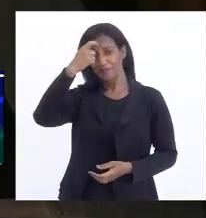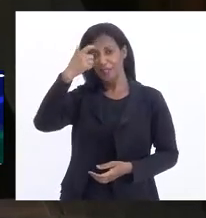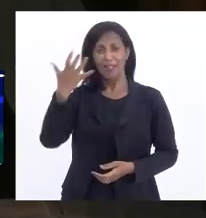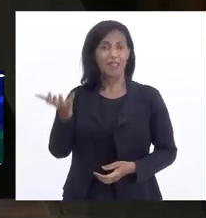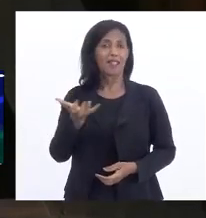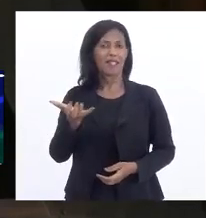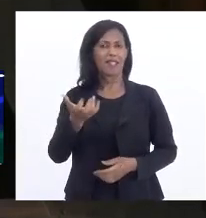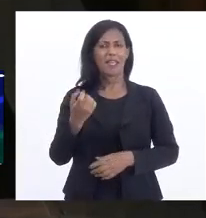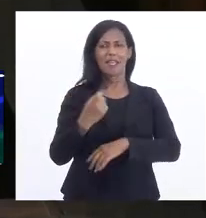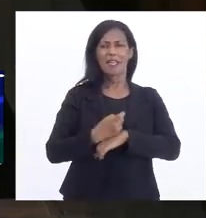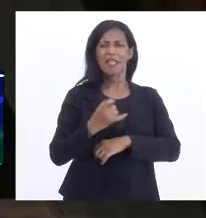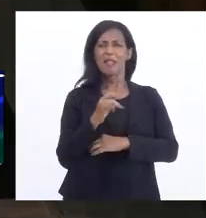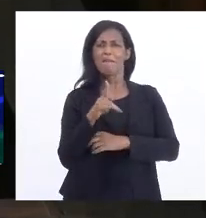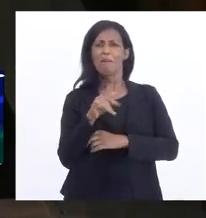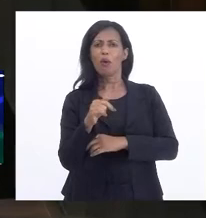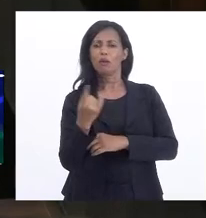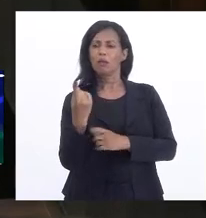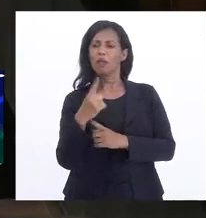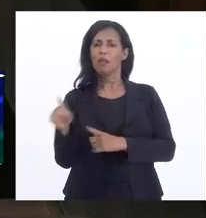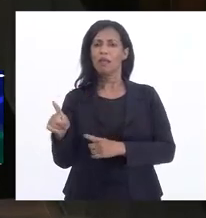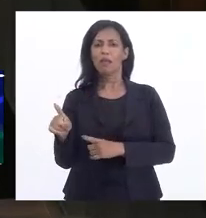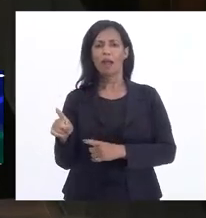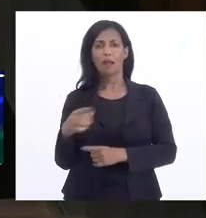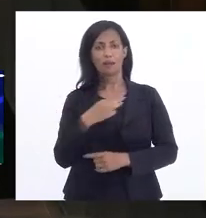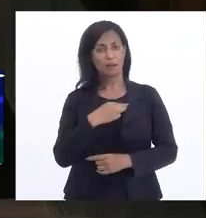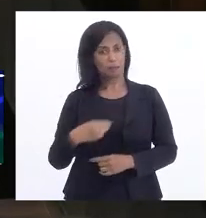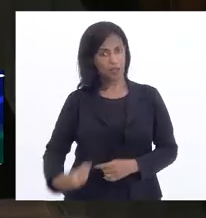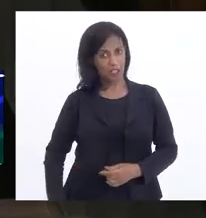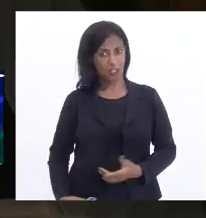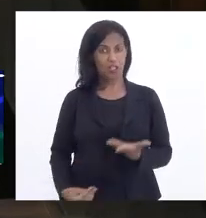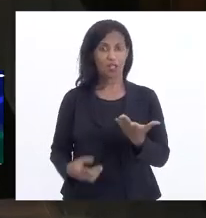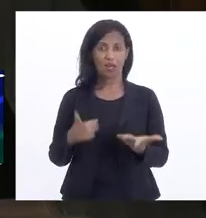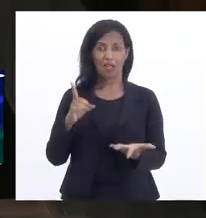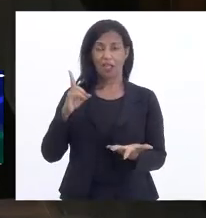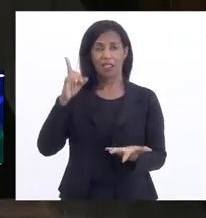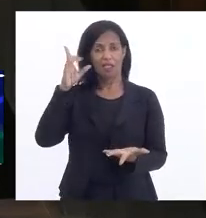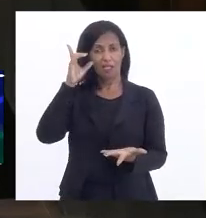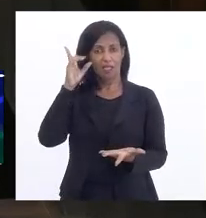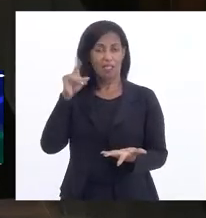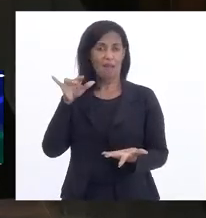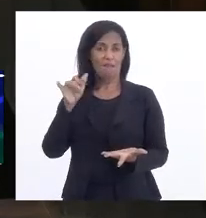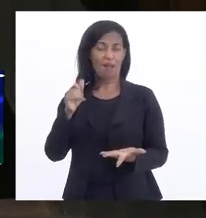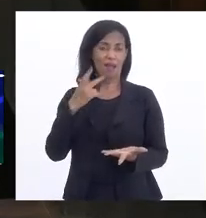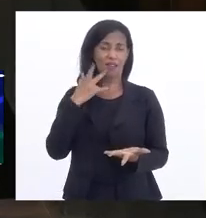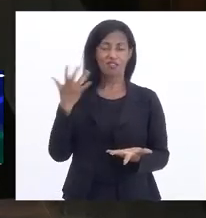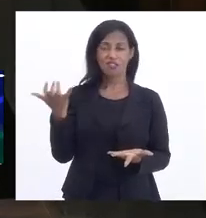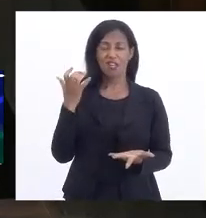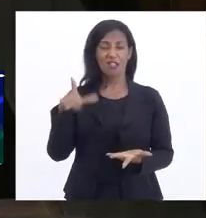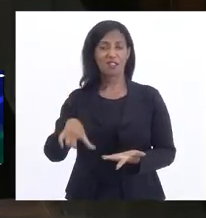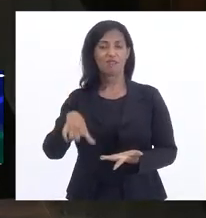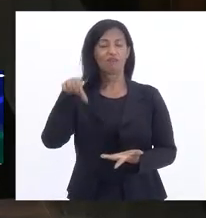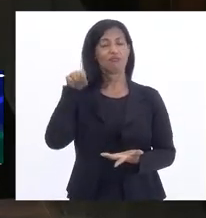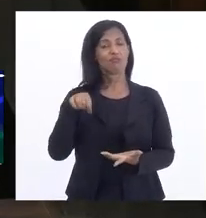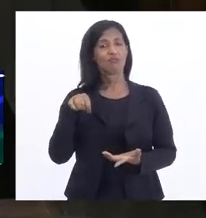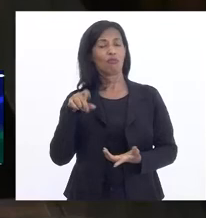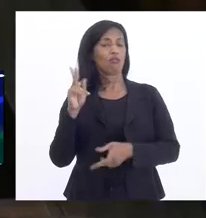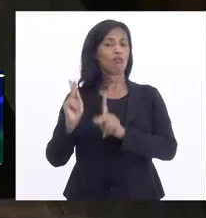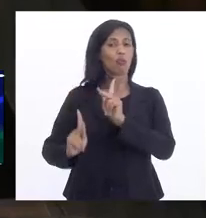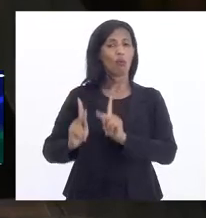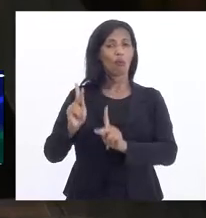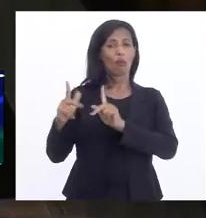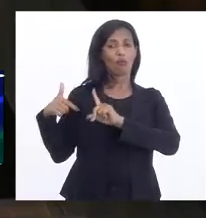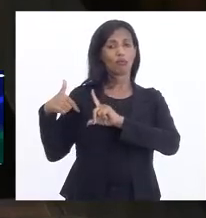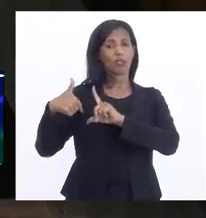agora hipocritamente negada, da ministra Damaris Alves, querem ser taxados, querem ser classificados como